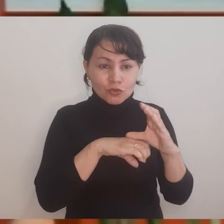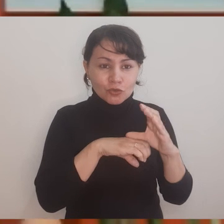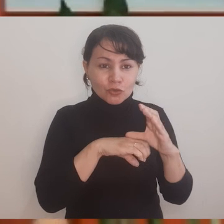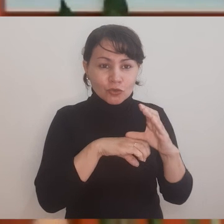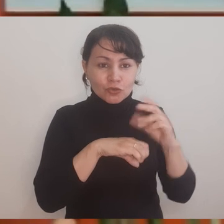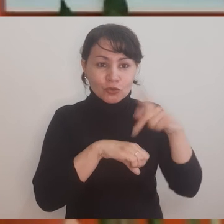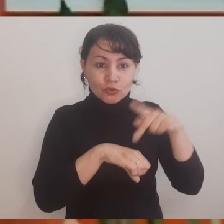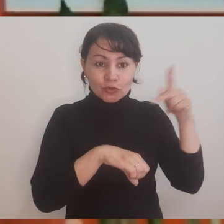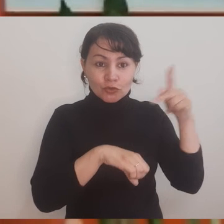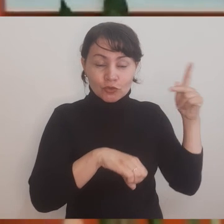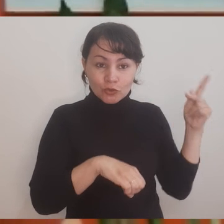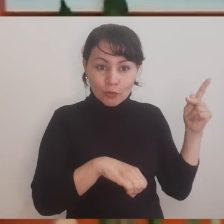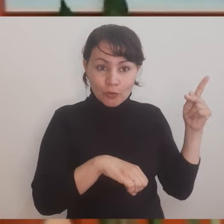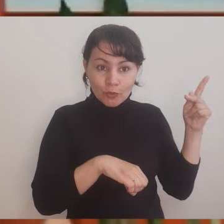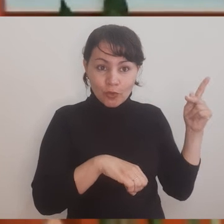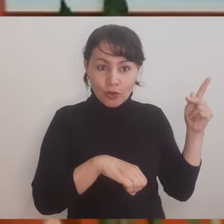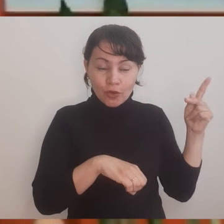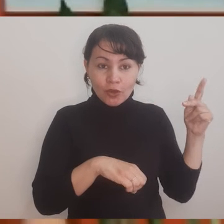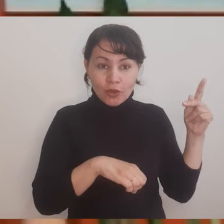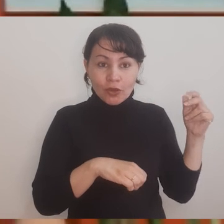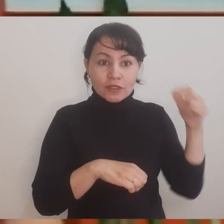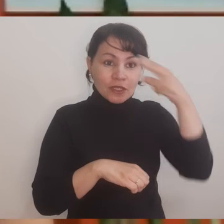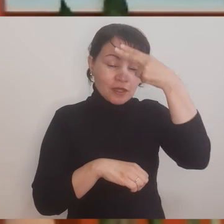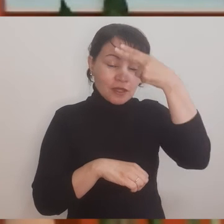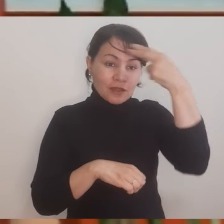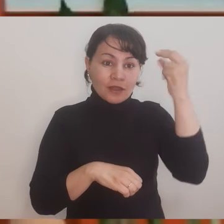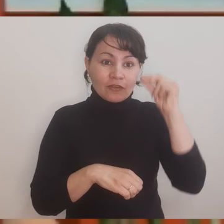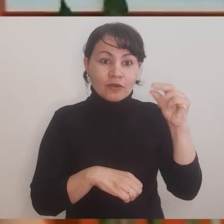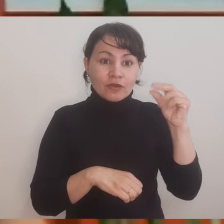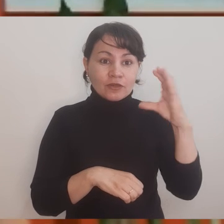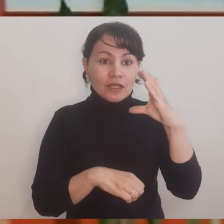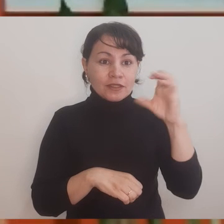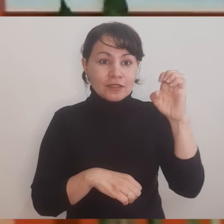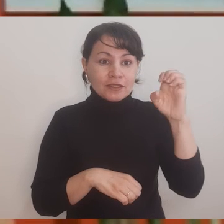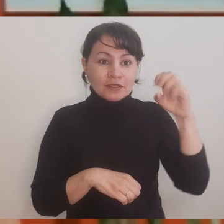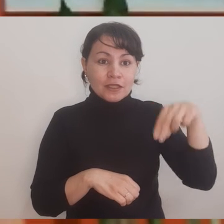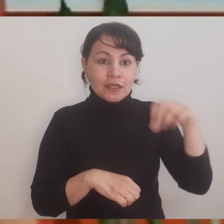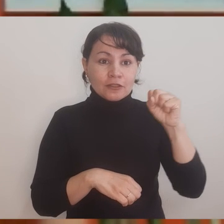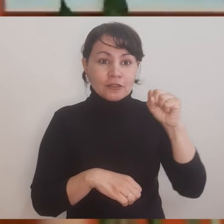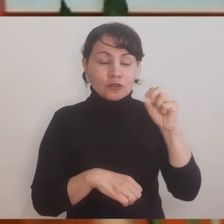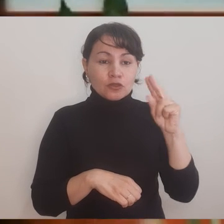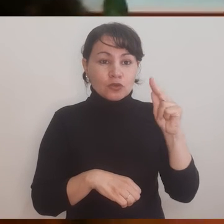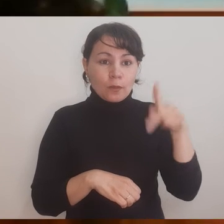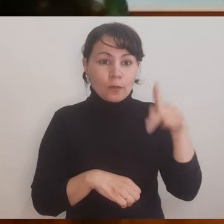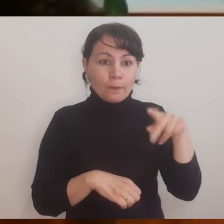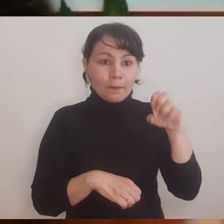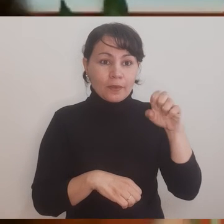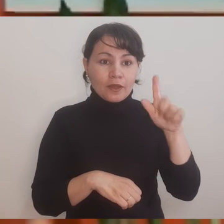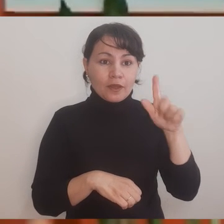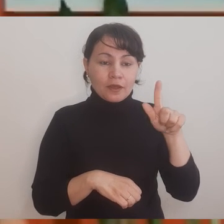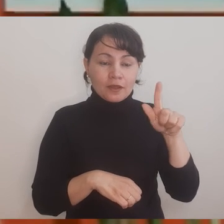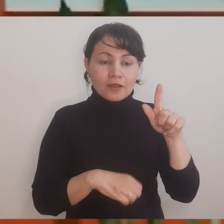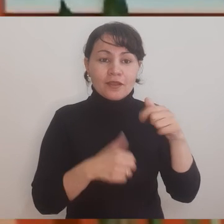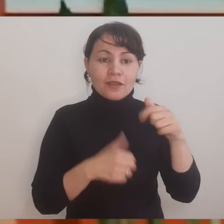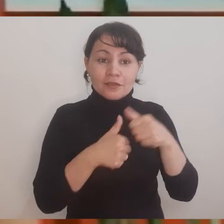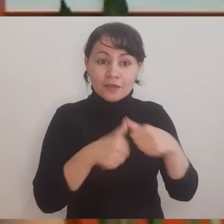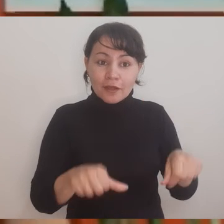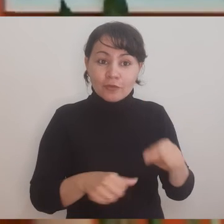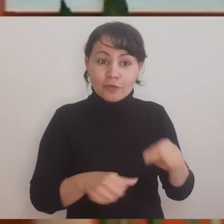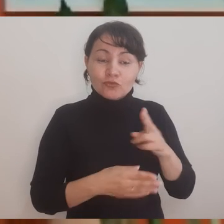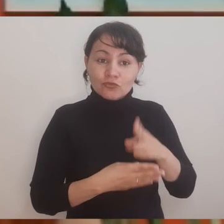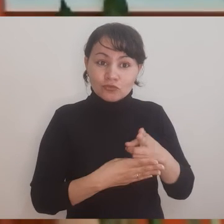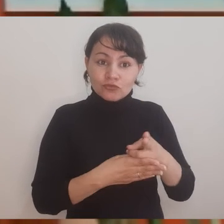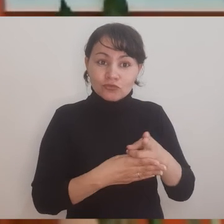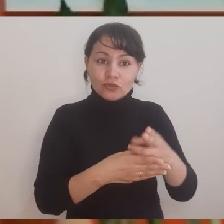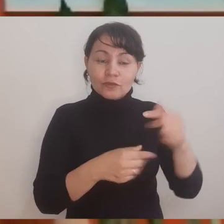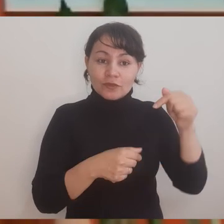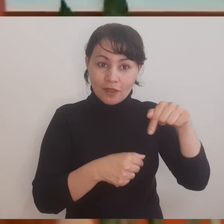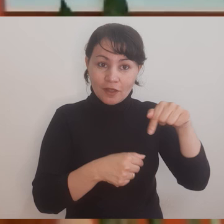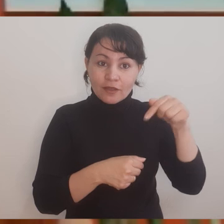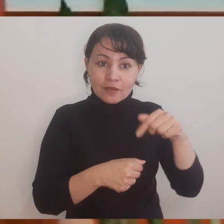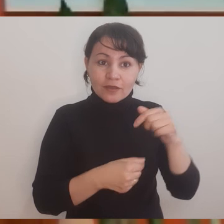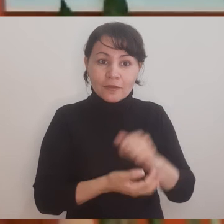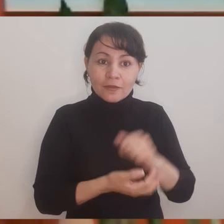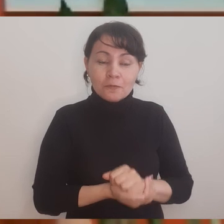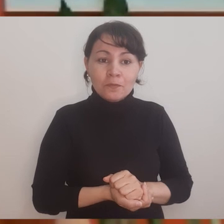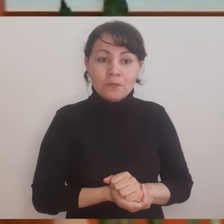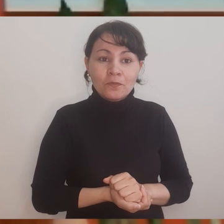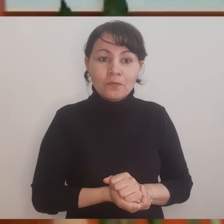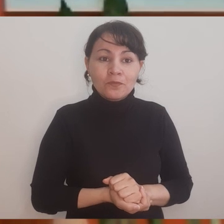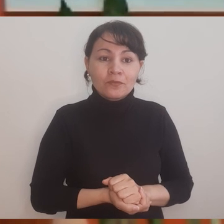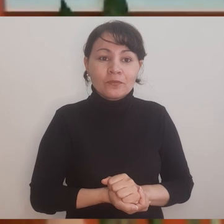em enfermagem e terapia intensiva da Faculdade Senso-PEG. Nós estaremos aqui.